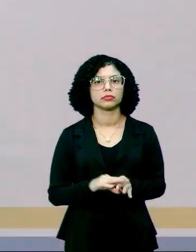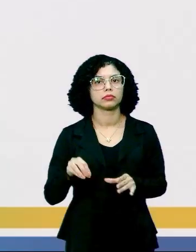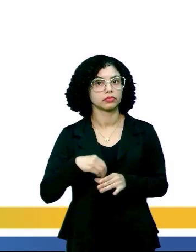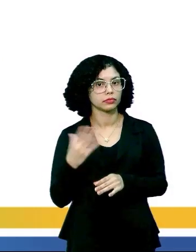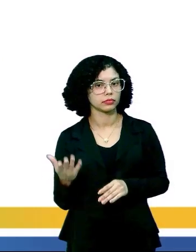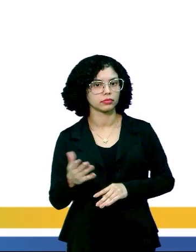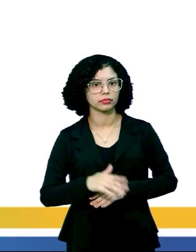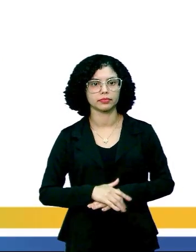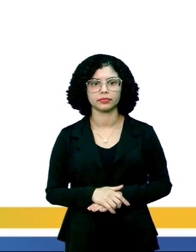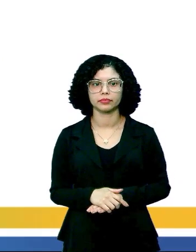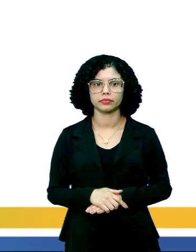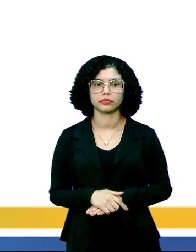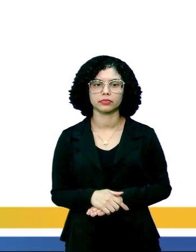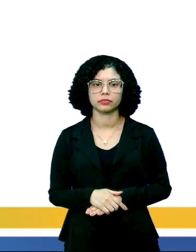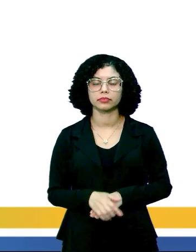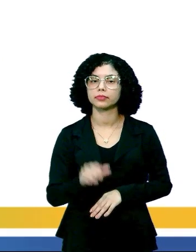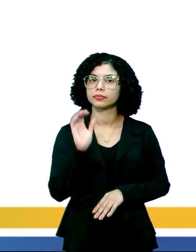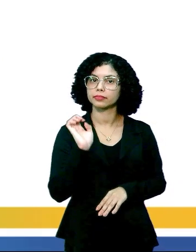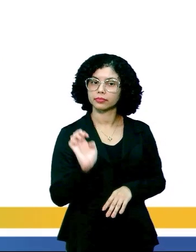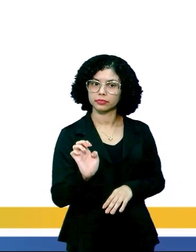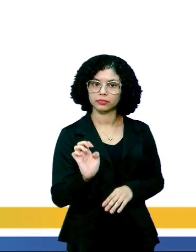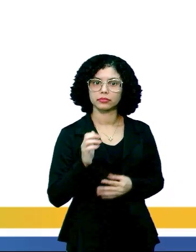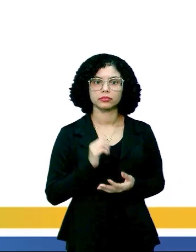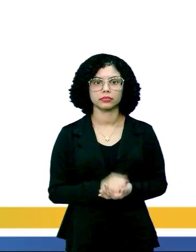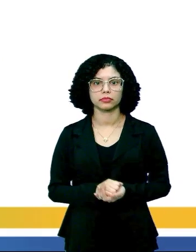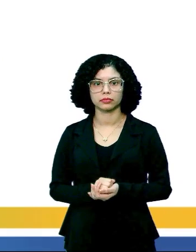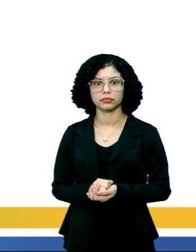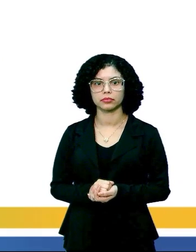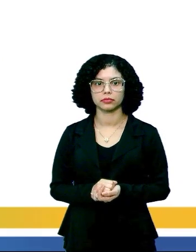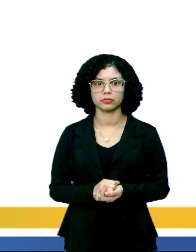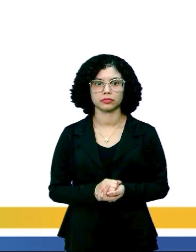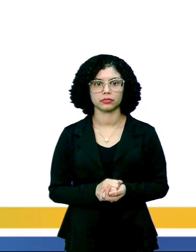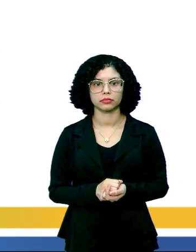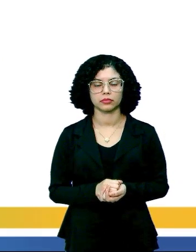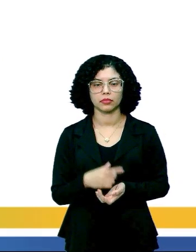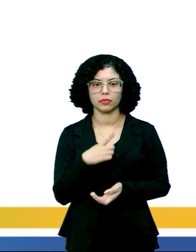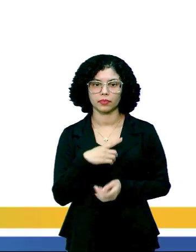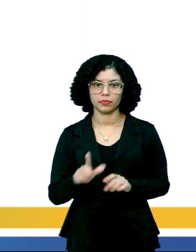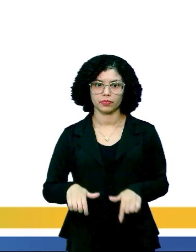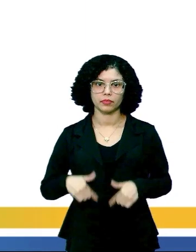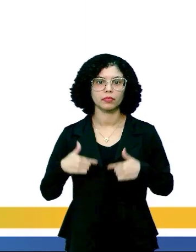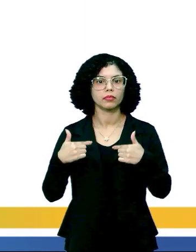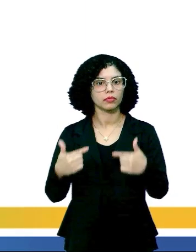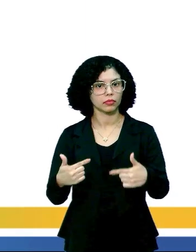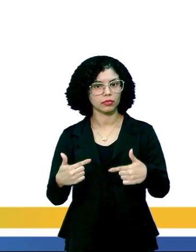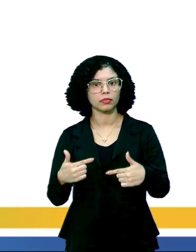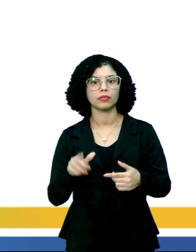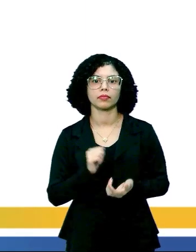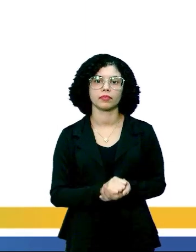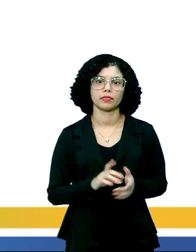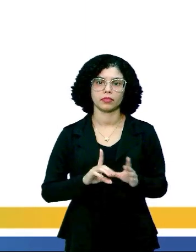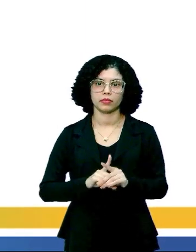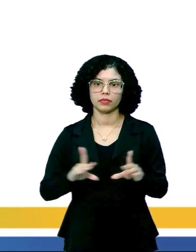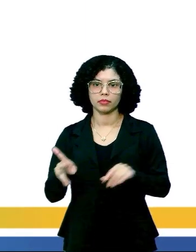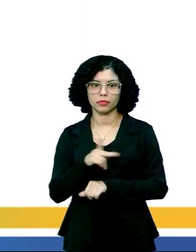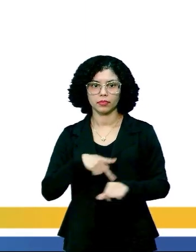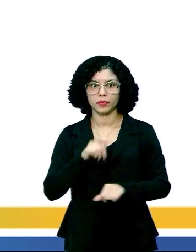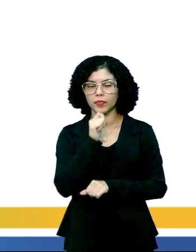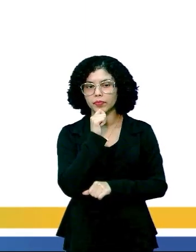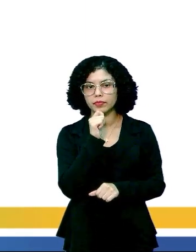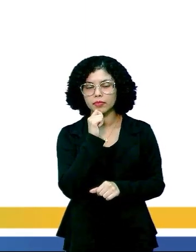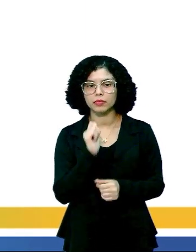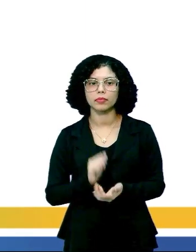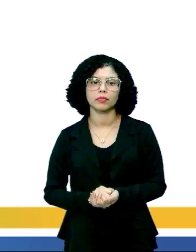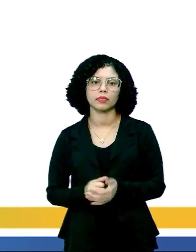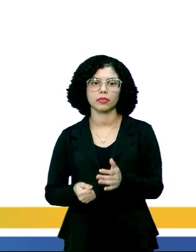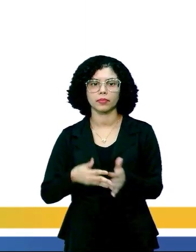exterior, ok? E na letra E nós temos: constitui uma forma de luta pela democracia